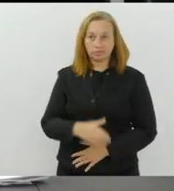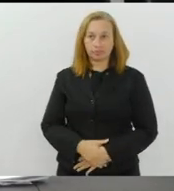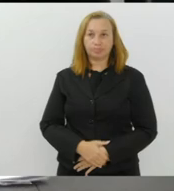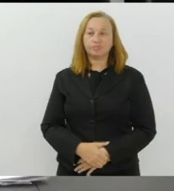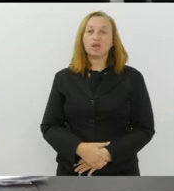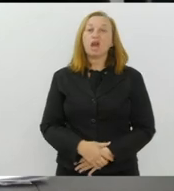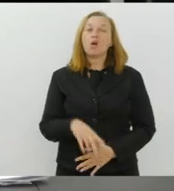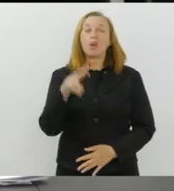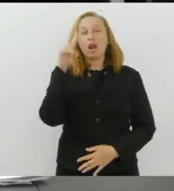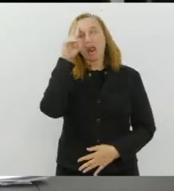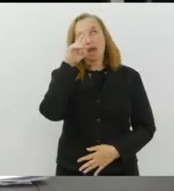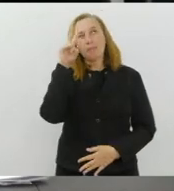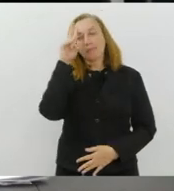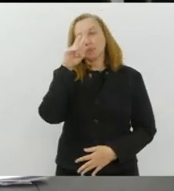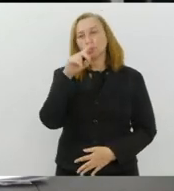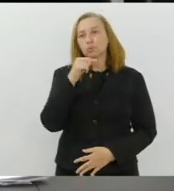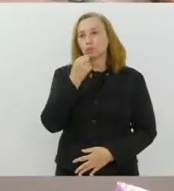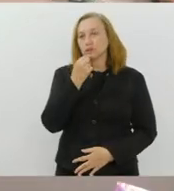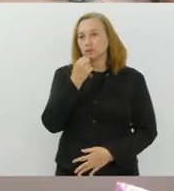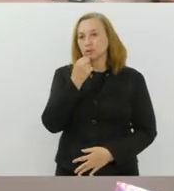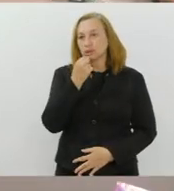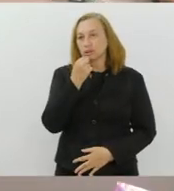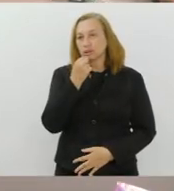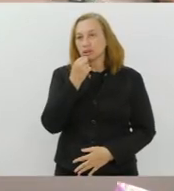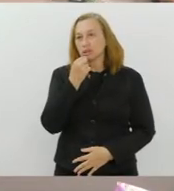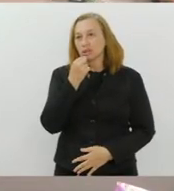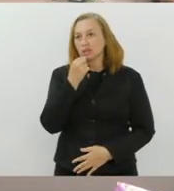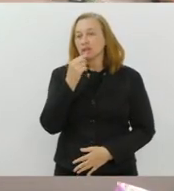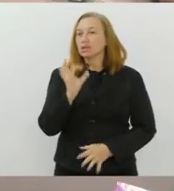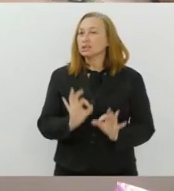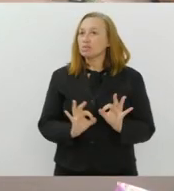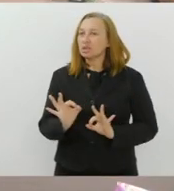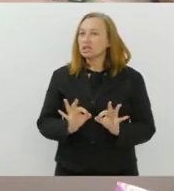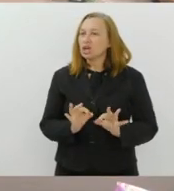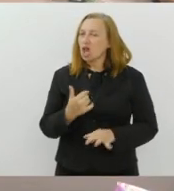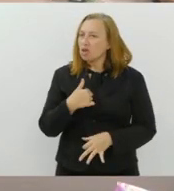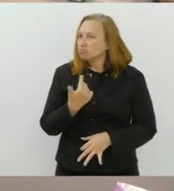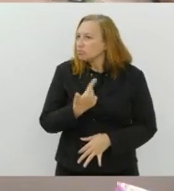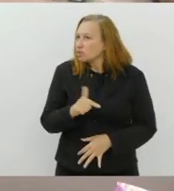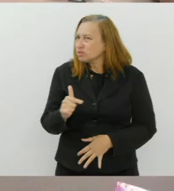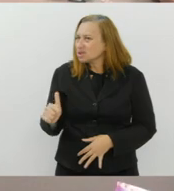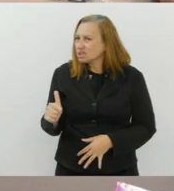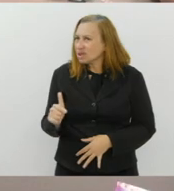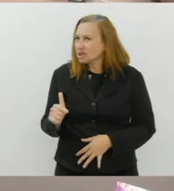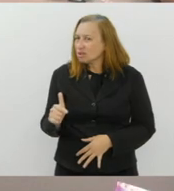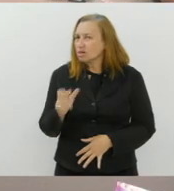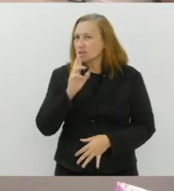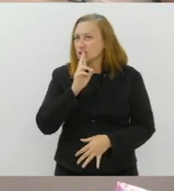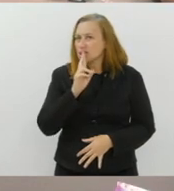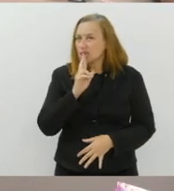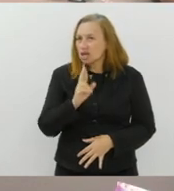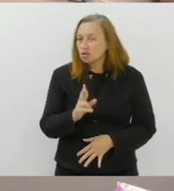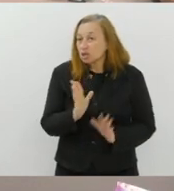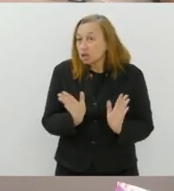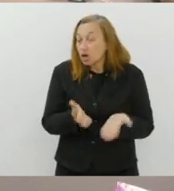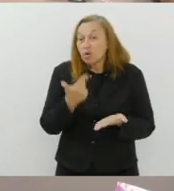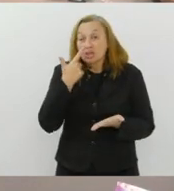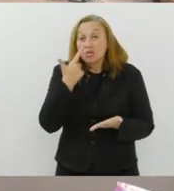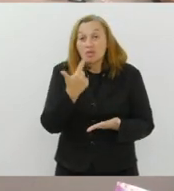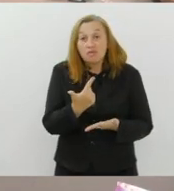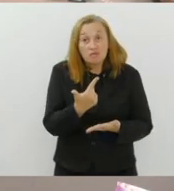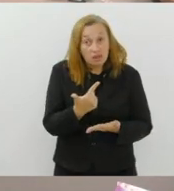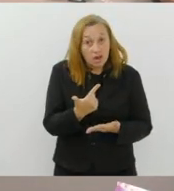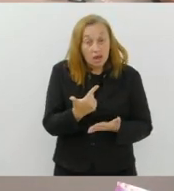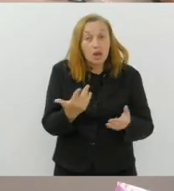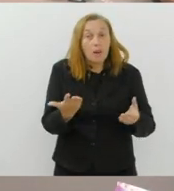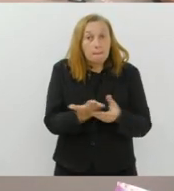eu lembro que foi feita essa planilha. Eu não tenho essa resposta específica, teria que verificar